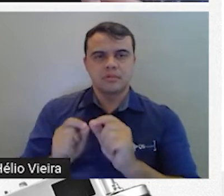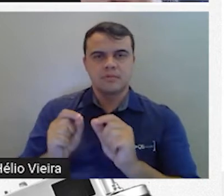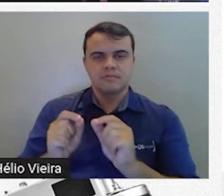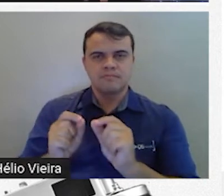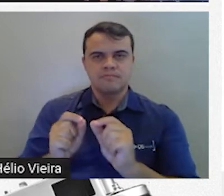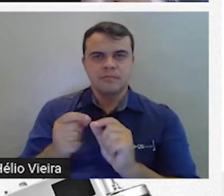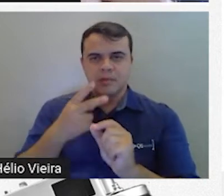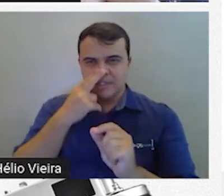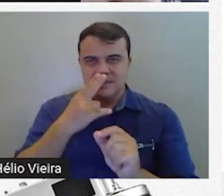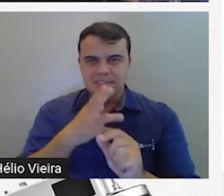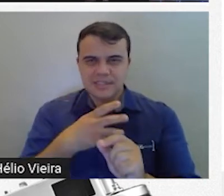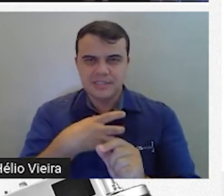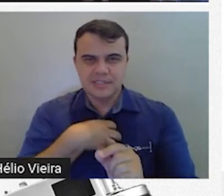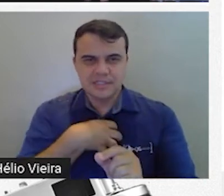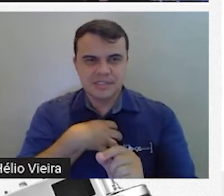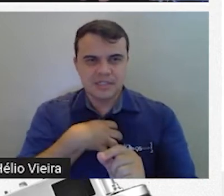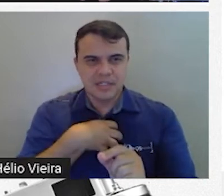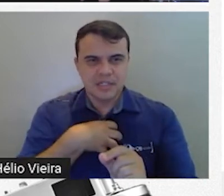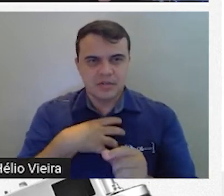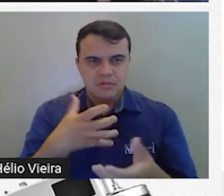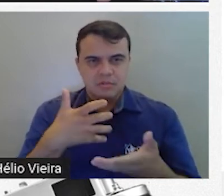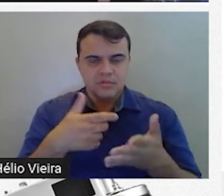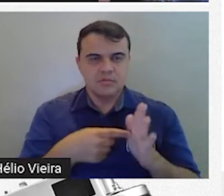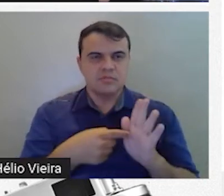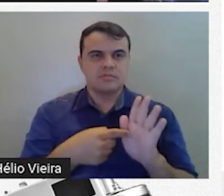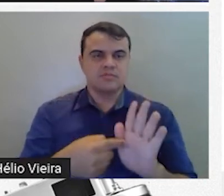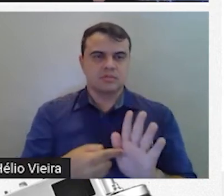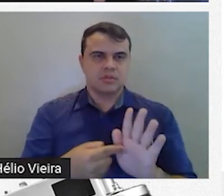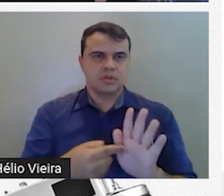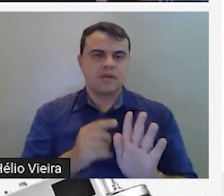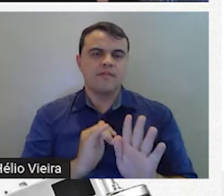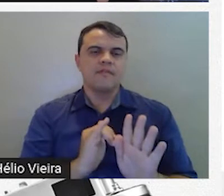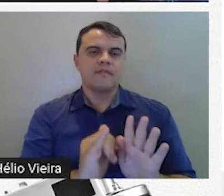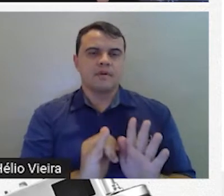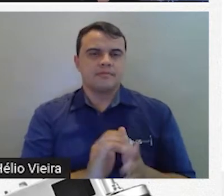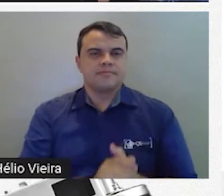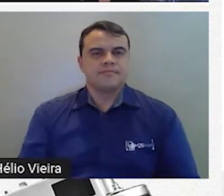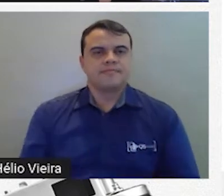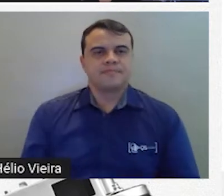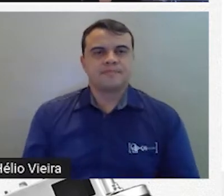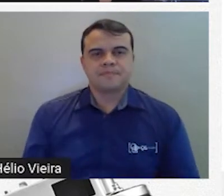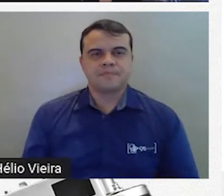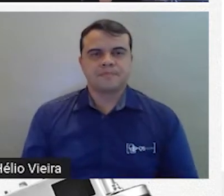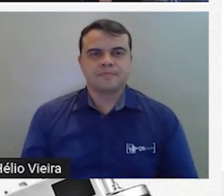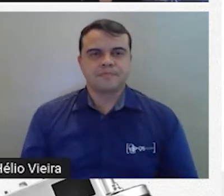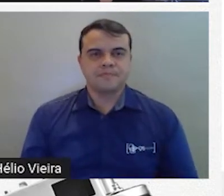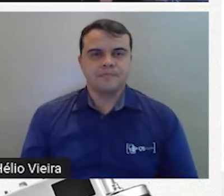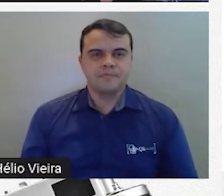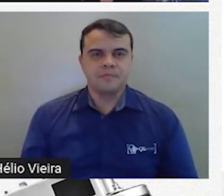na sensação do que você quer transmitir com essa imagem.